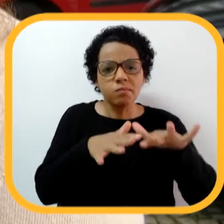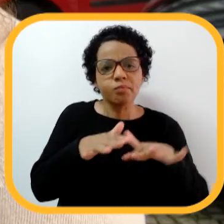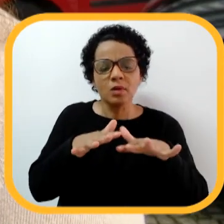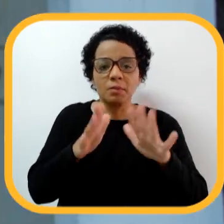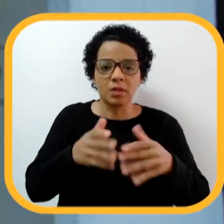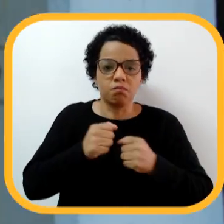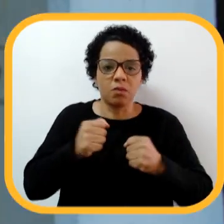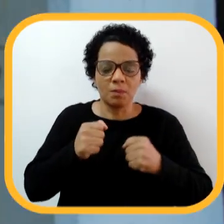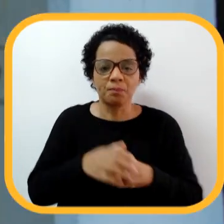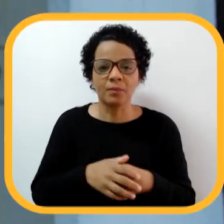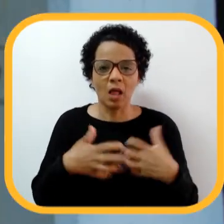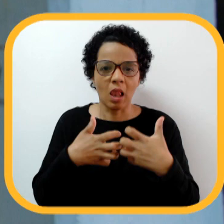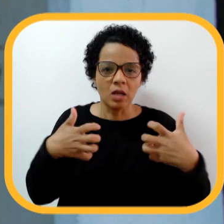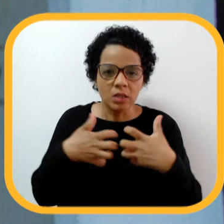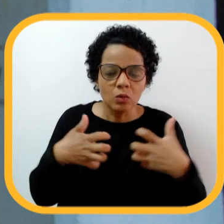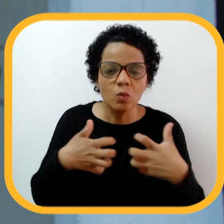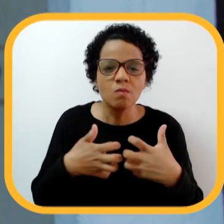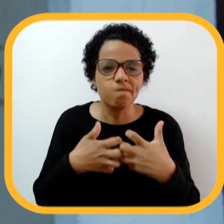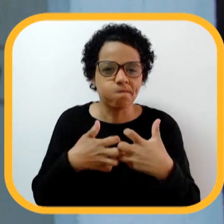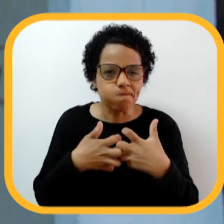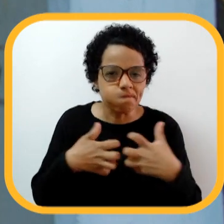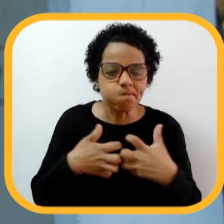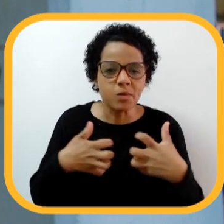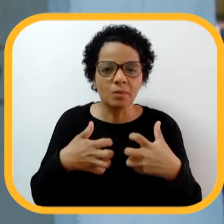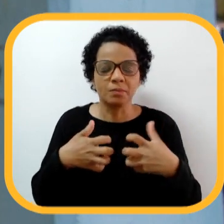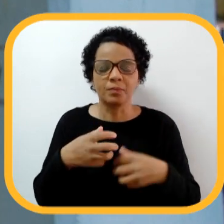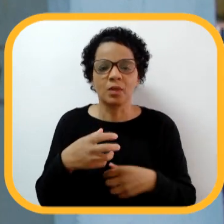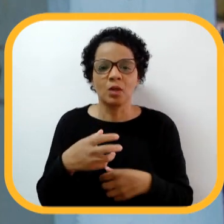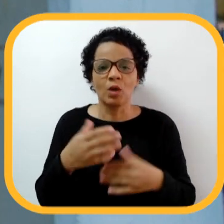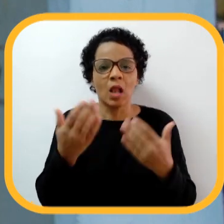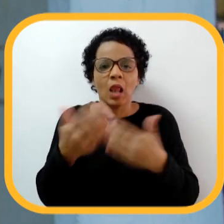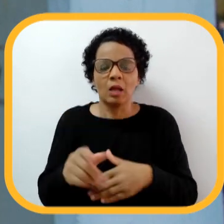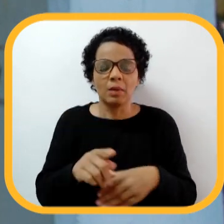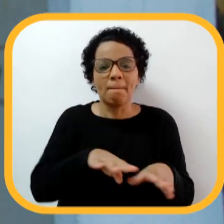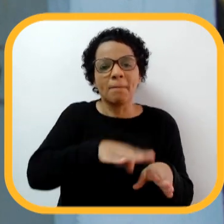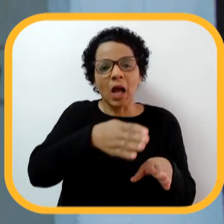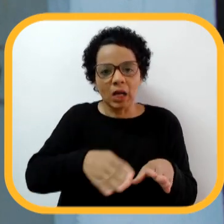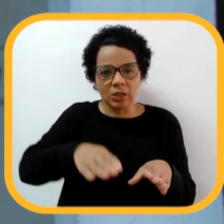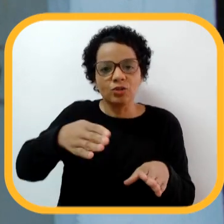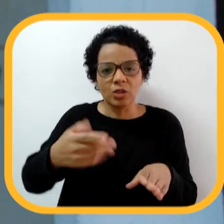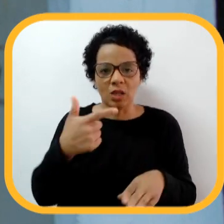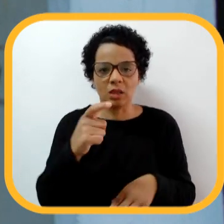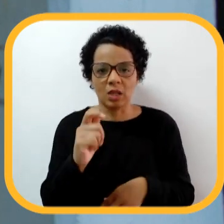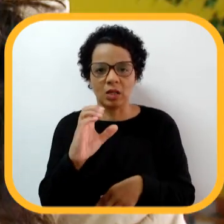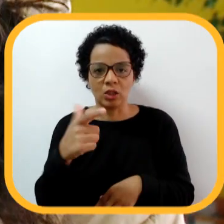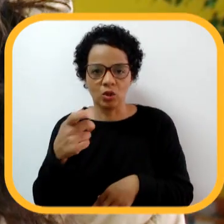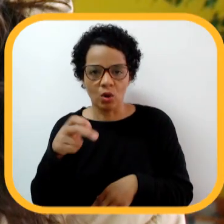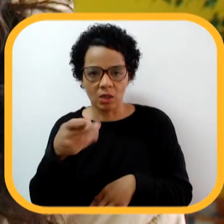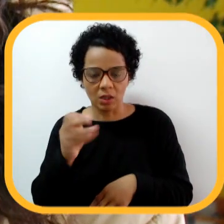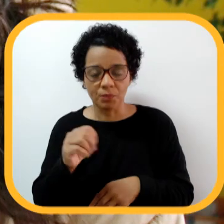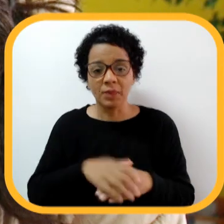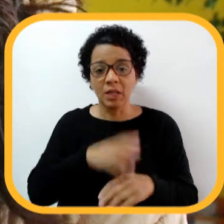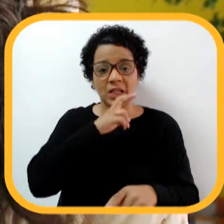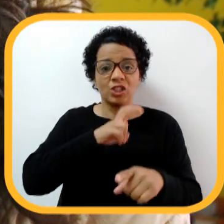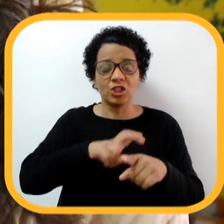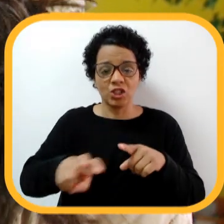se libertar. A tensão elástica entre nos limites de duas placas tectónicas. É a libertação